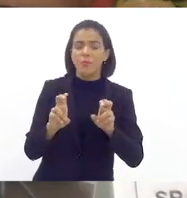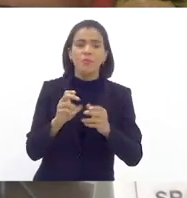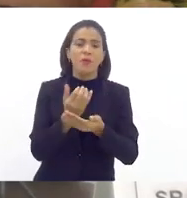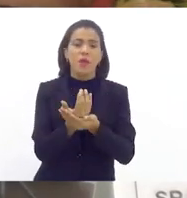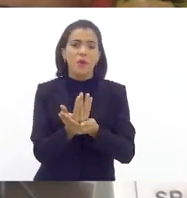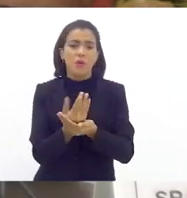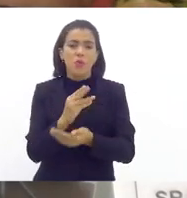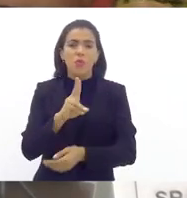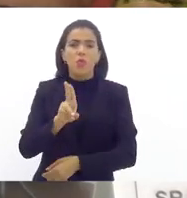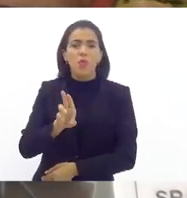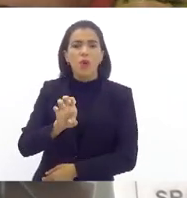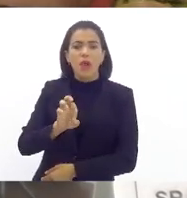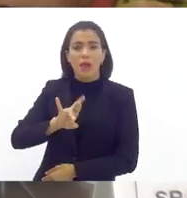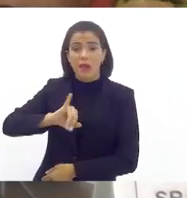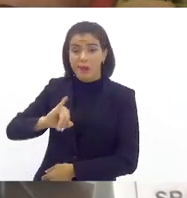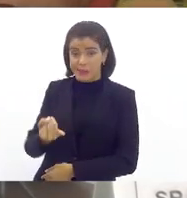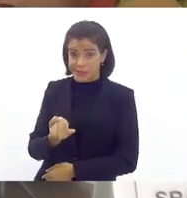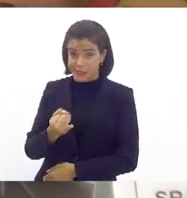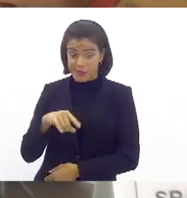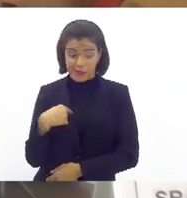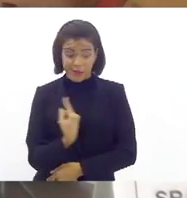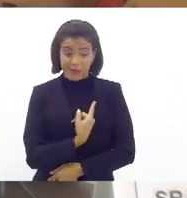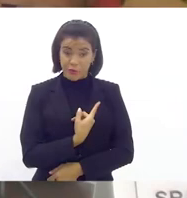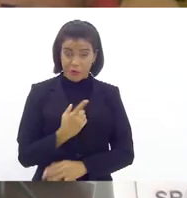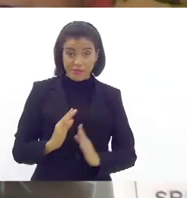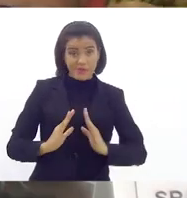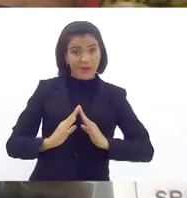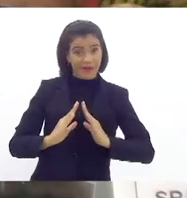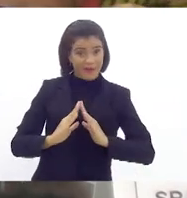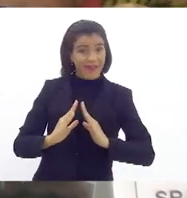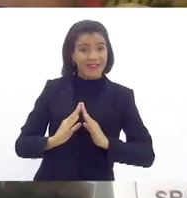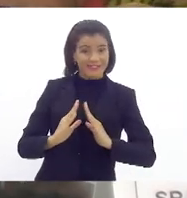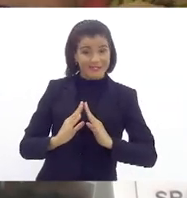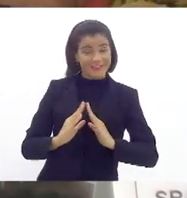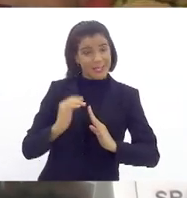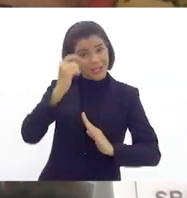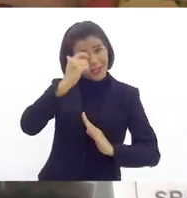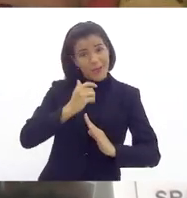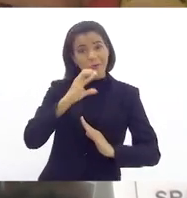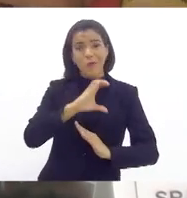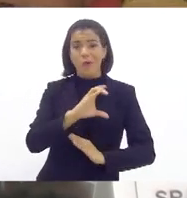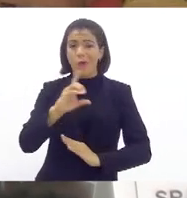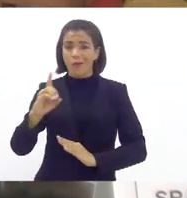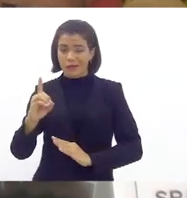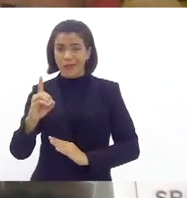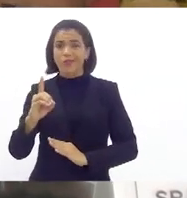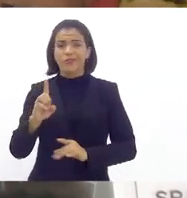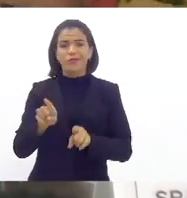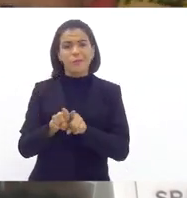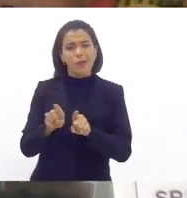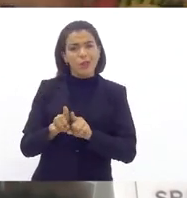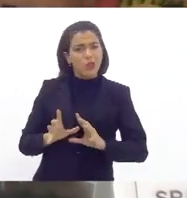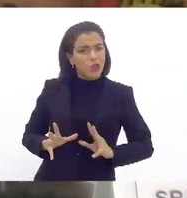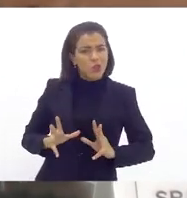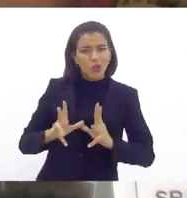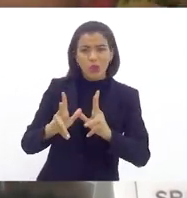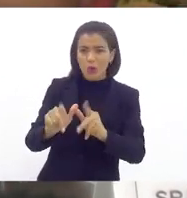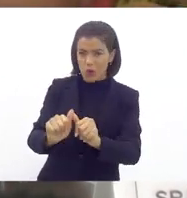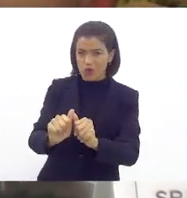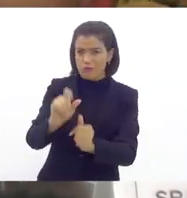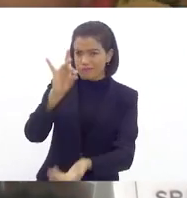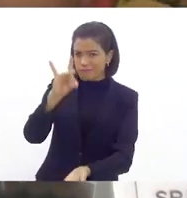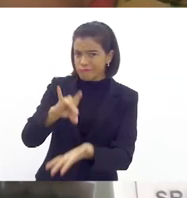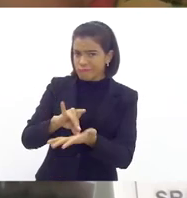Hoje, a nossa casa, e eu tenho como coordenador do Educafo sugerido que todos e todas realmente